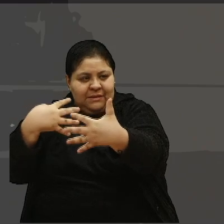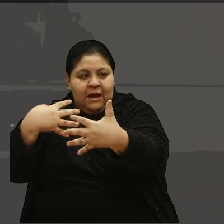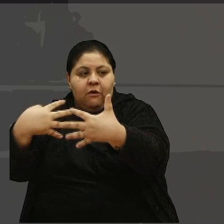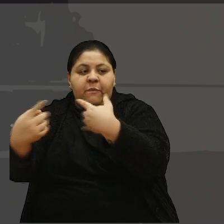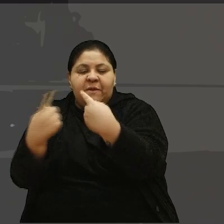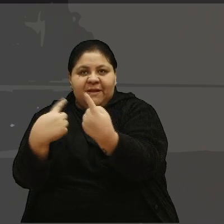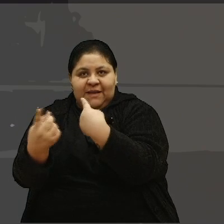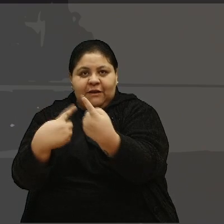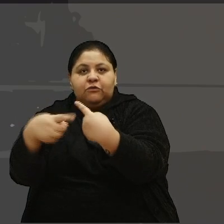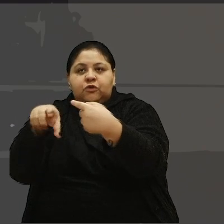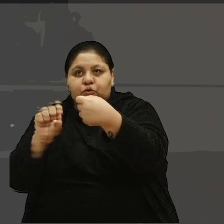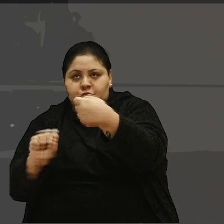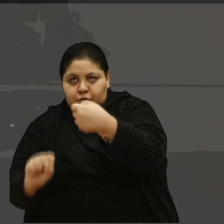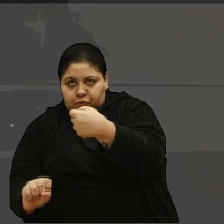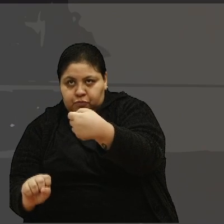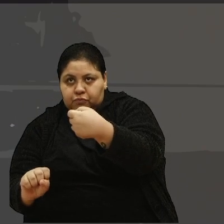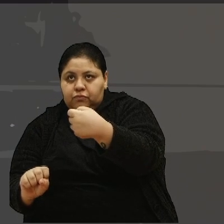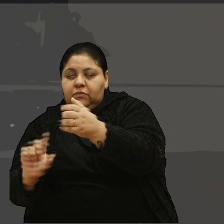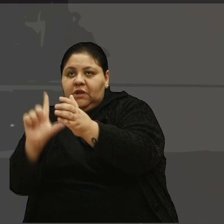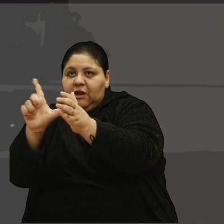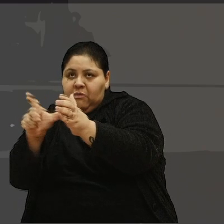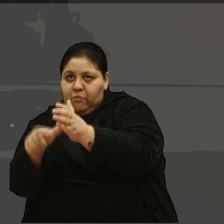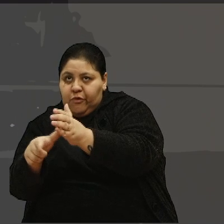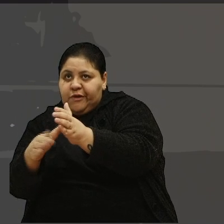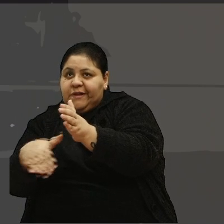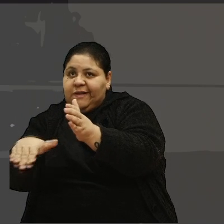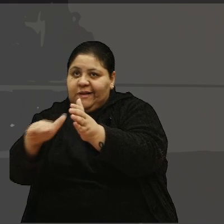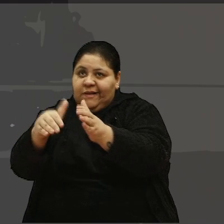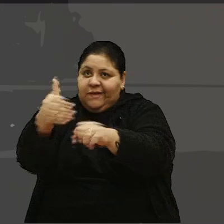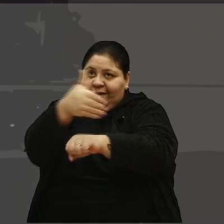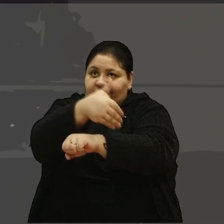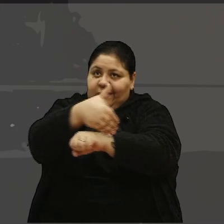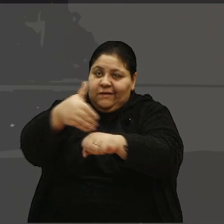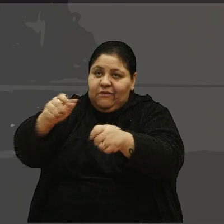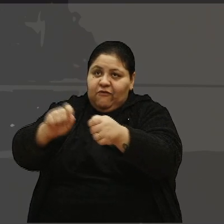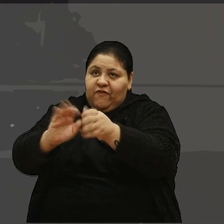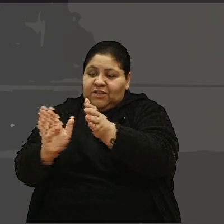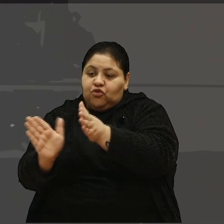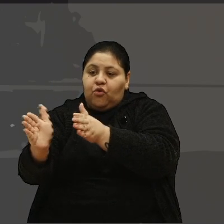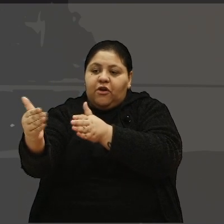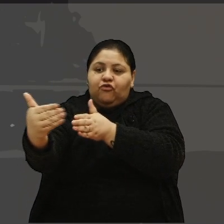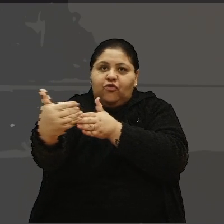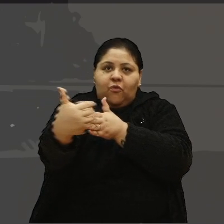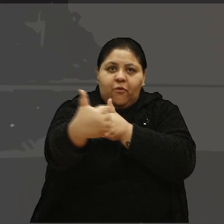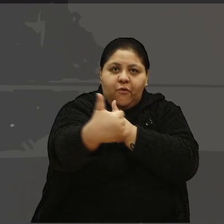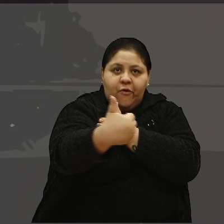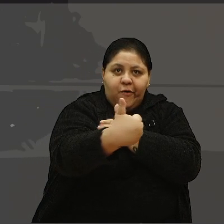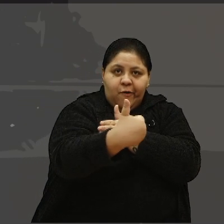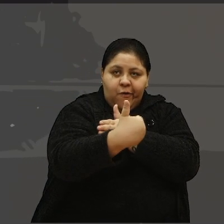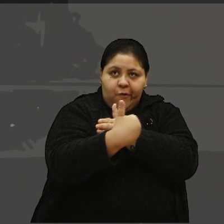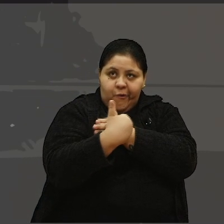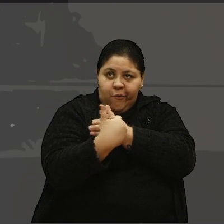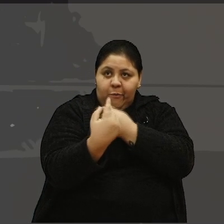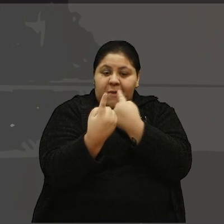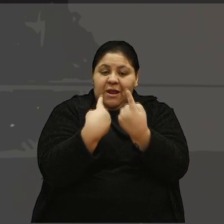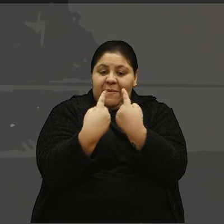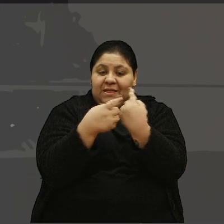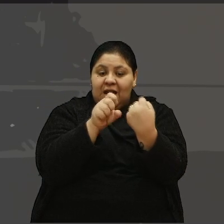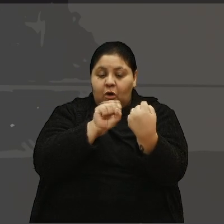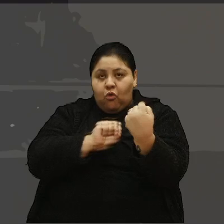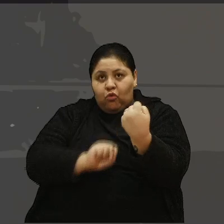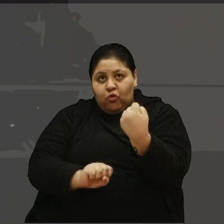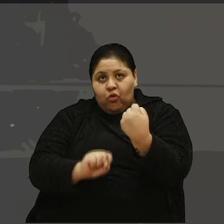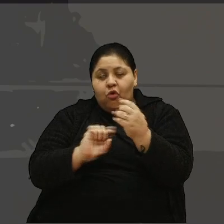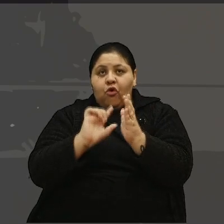até a próxima rua, fazem um retorno, voltam pela perimetral sul e